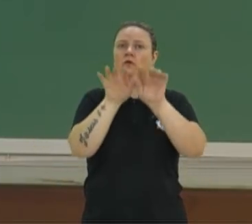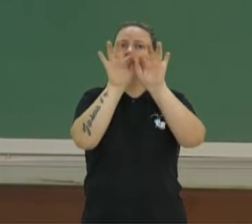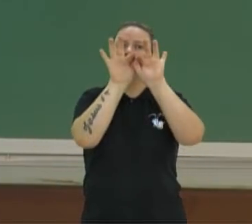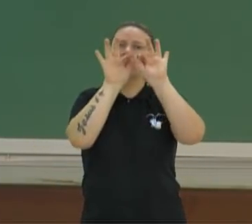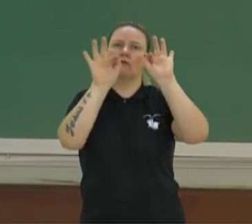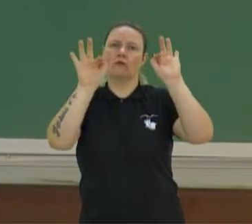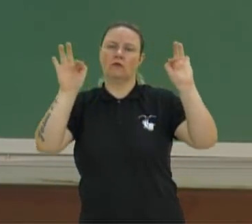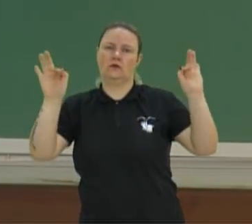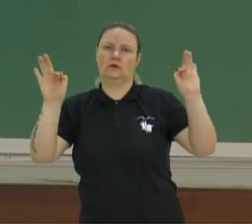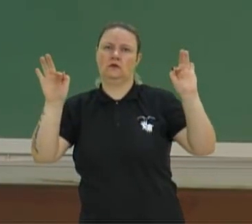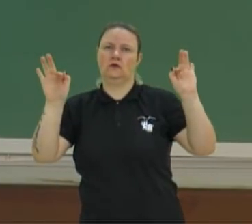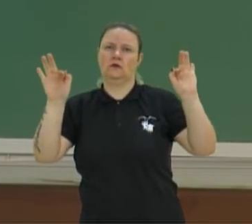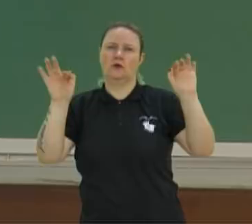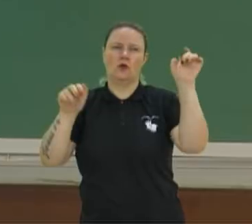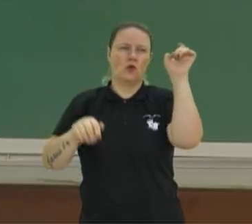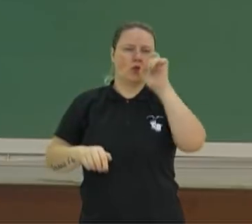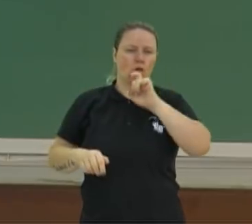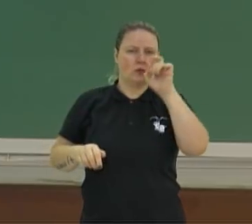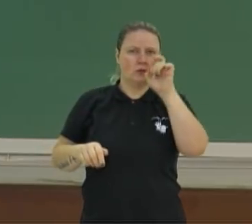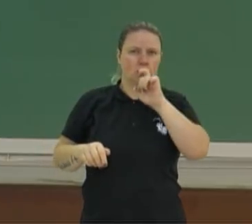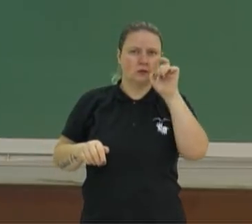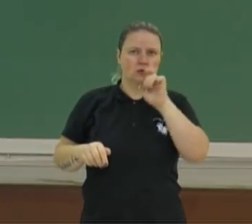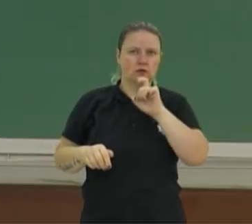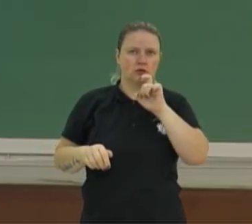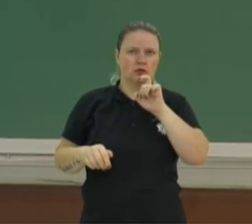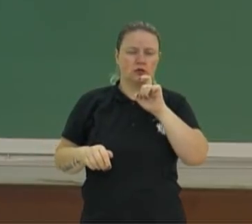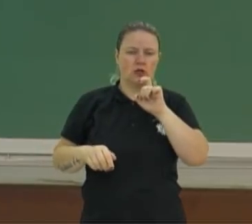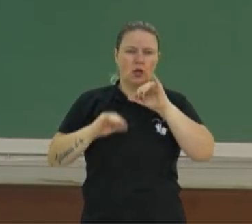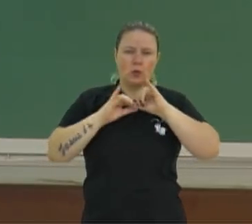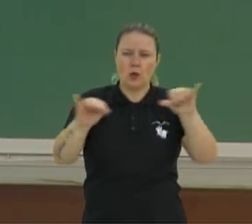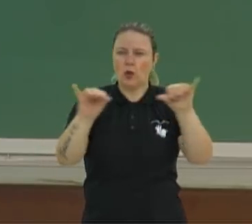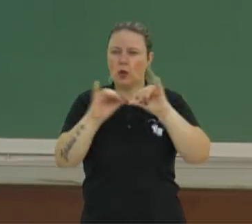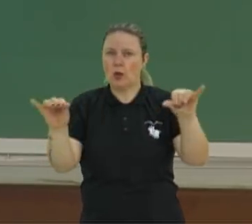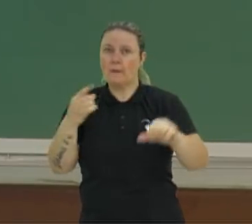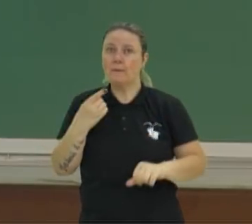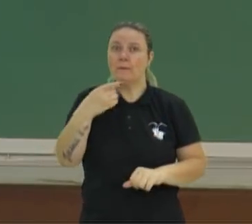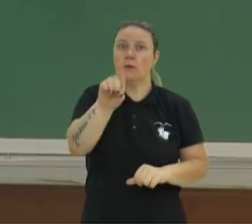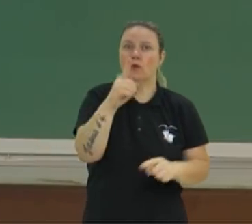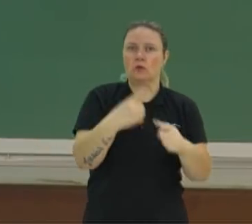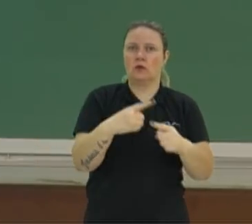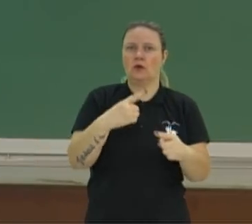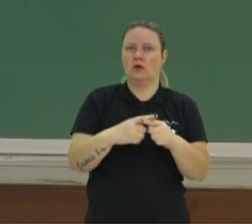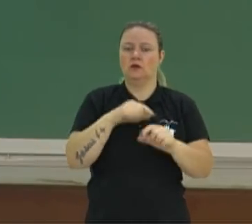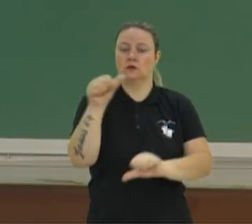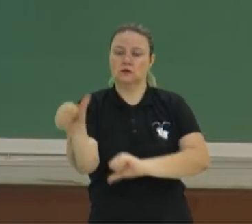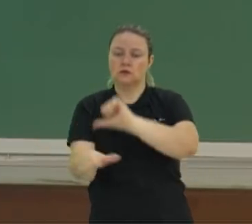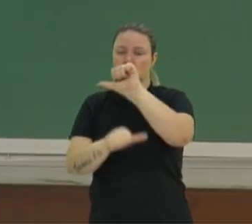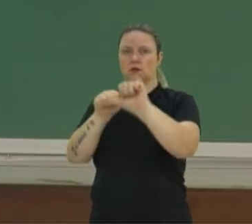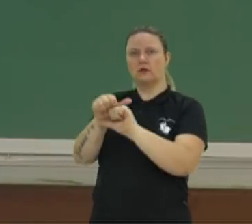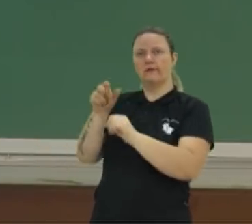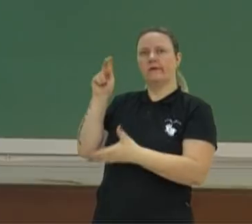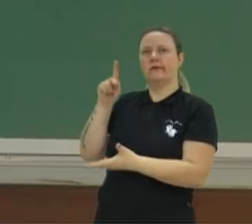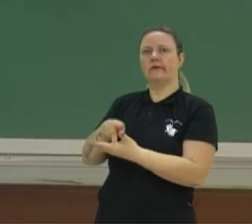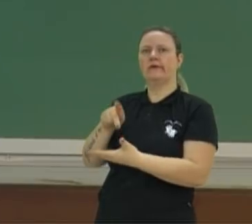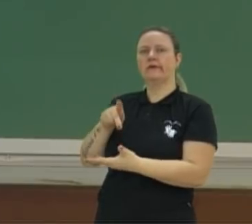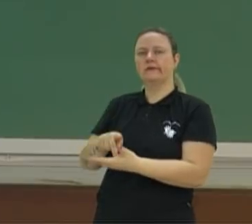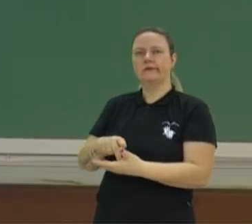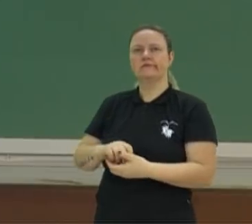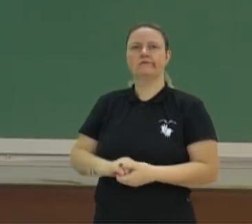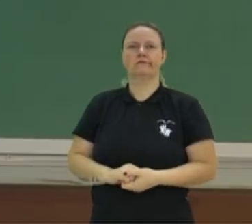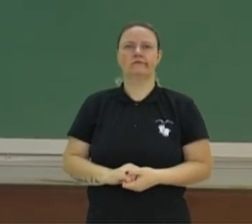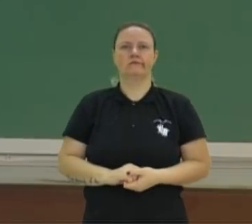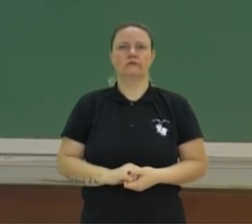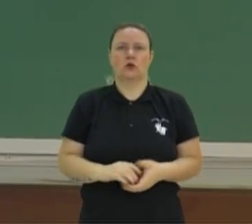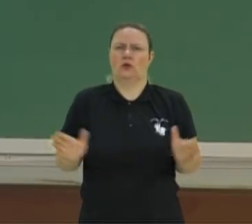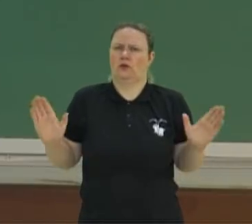seguinte: que uma mentira dita 1.000 vezes torna-se verdade. Nos dias de hoje, essa citação dele já